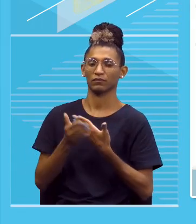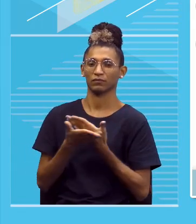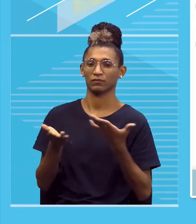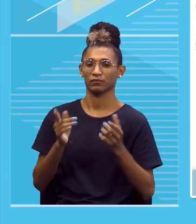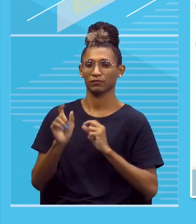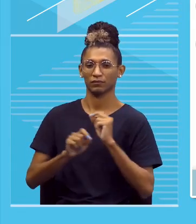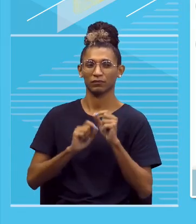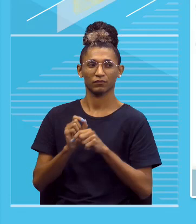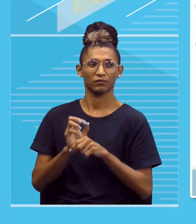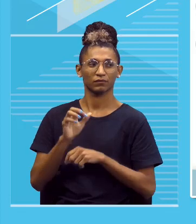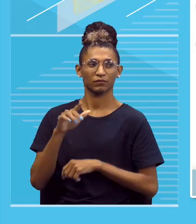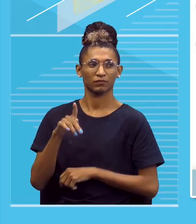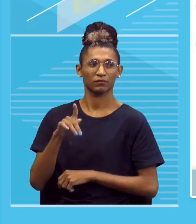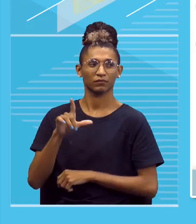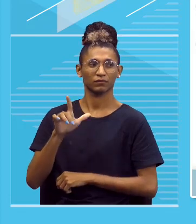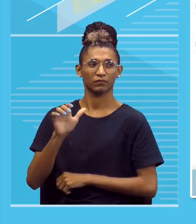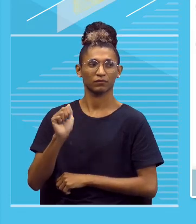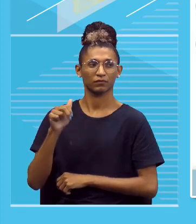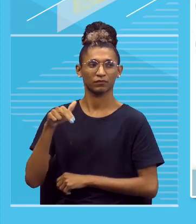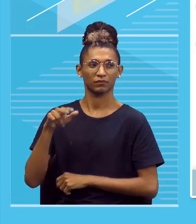é a Plantation